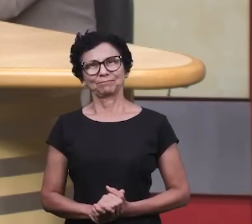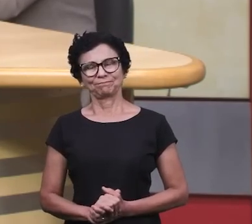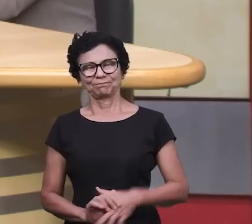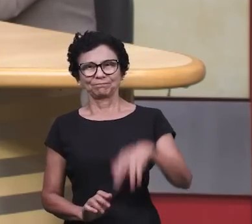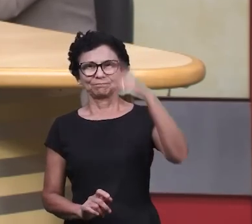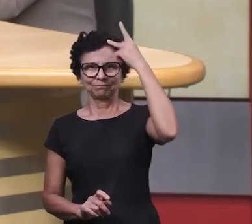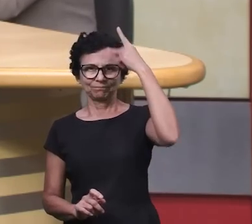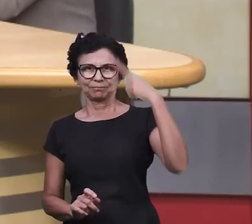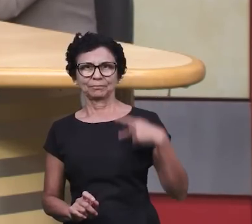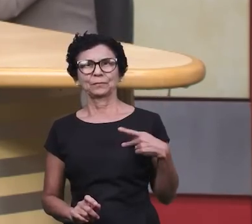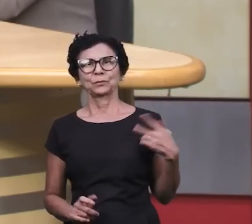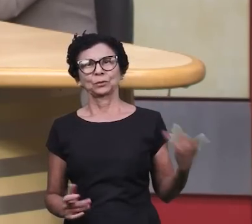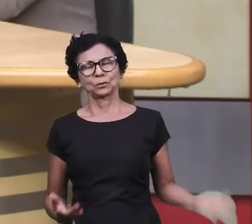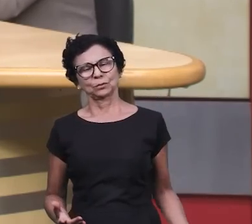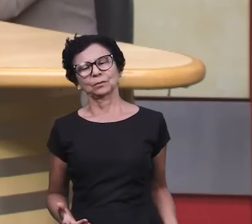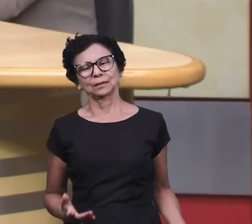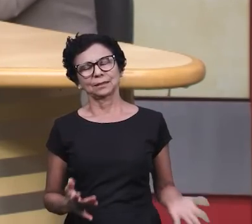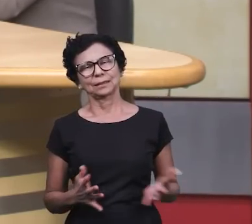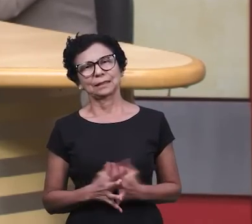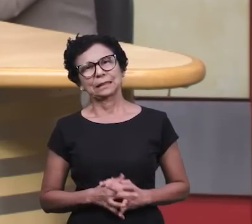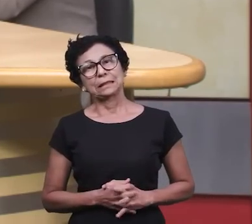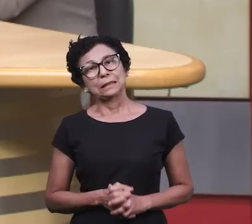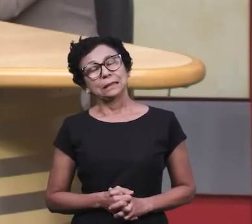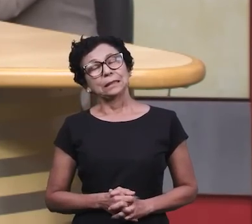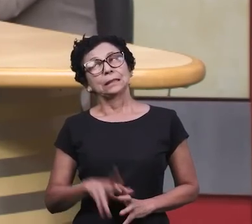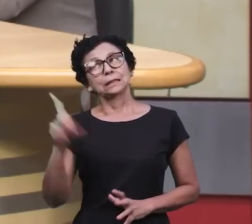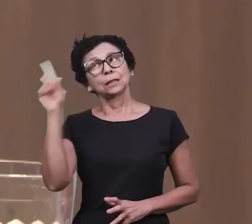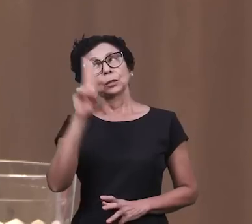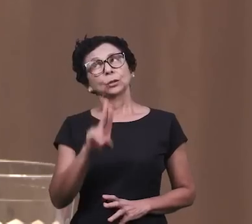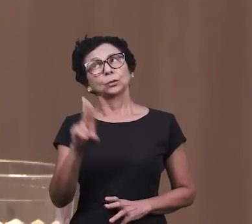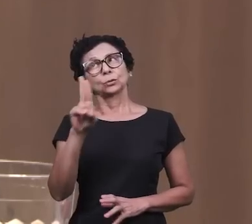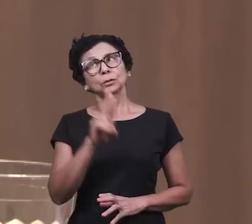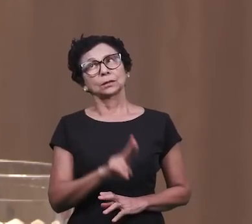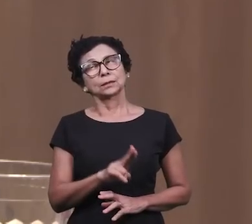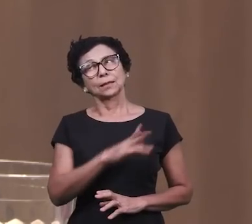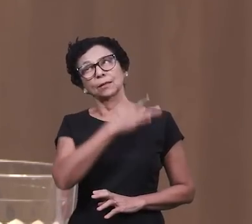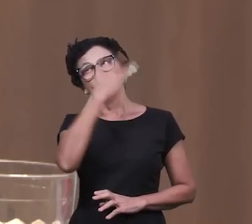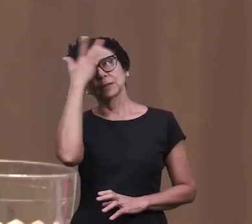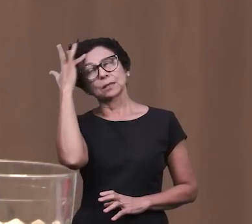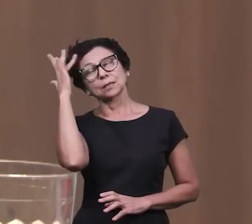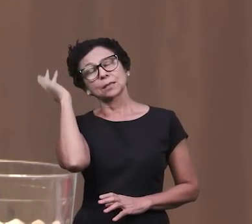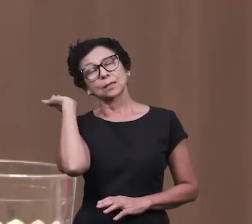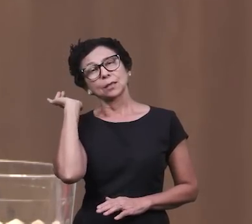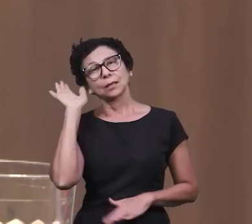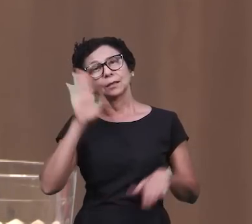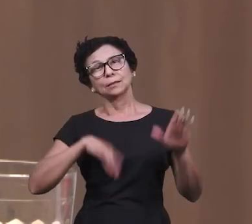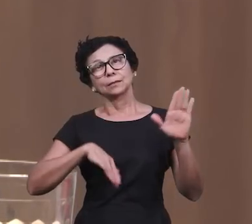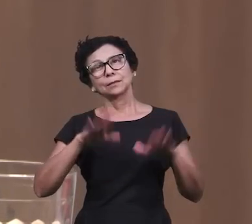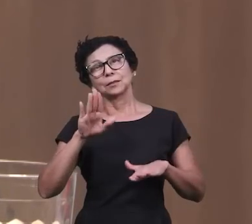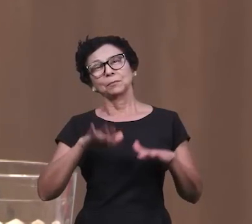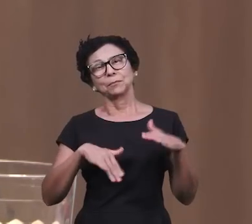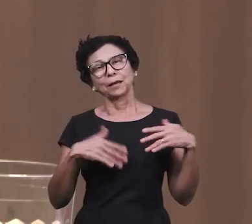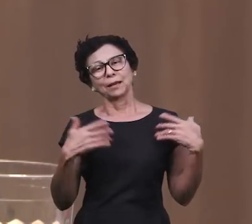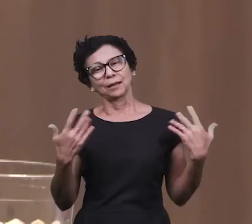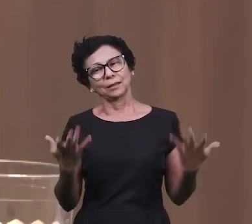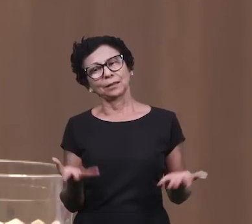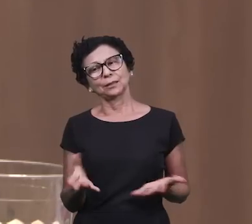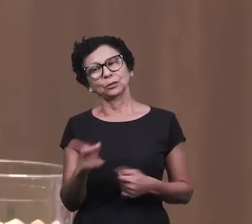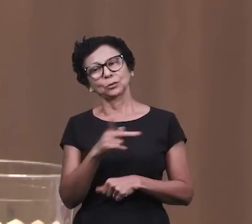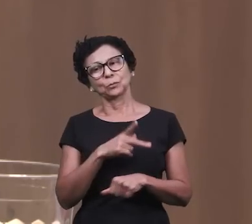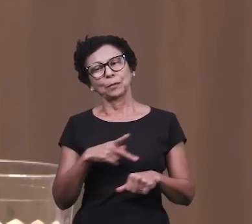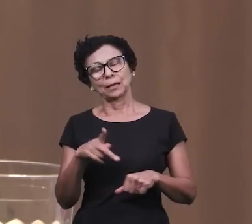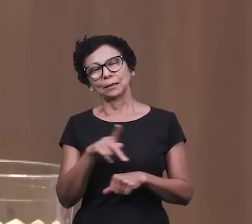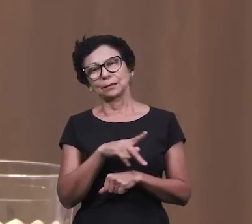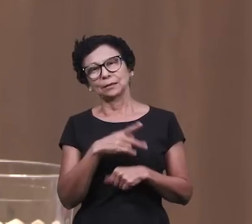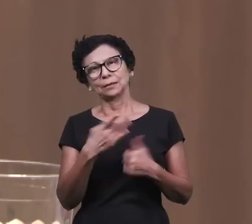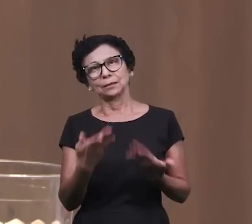independe também de Deus usar o homem, independe do país, da nacionalidade. O Senhor começou